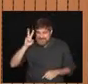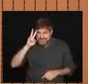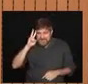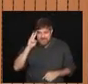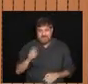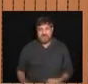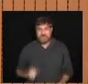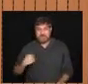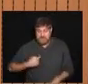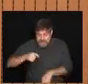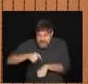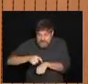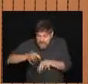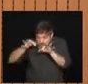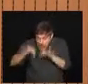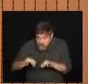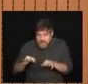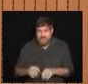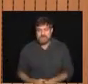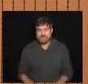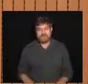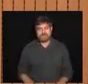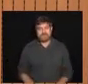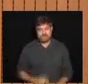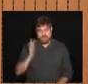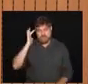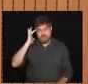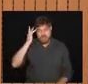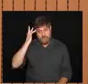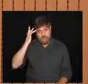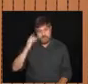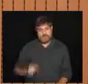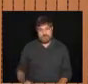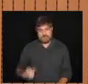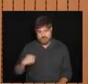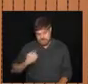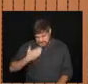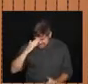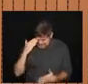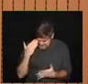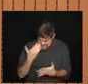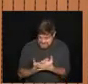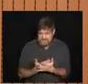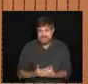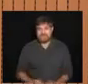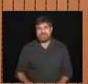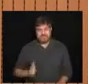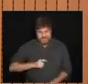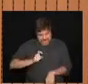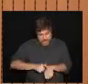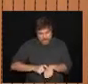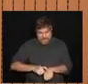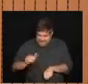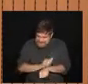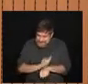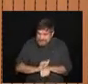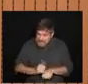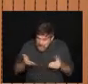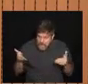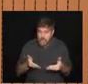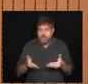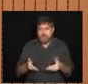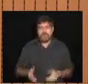no momento certo. Eu acho. A gente está acreditando que está. E